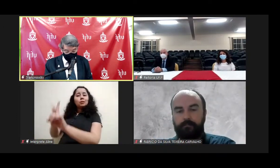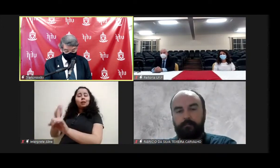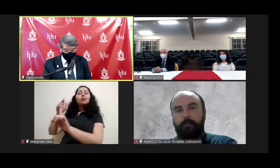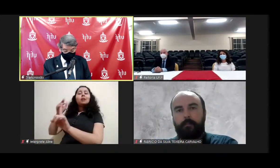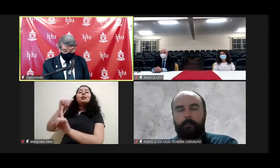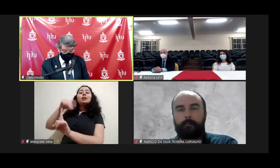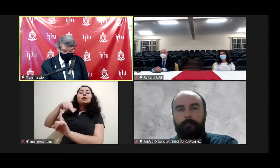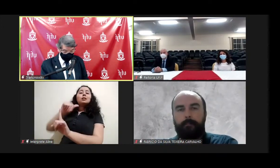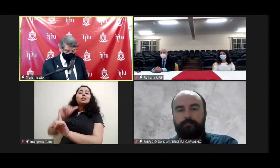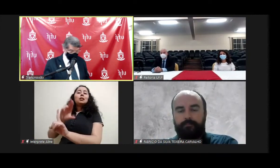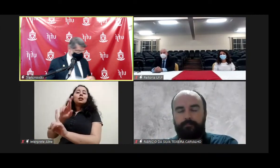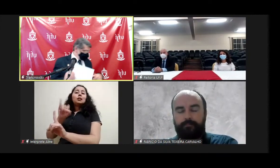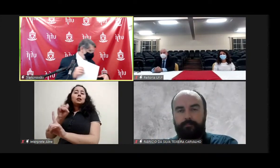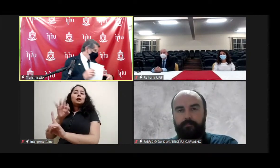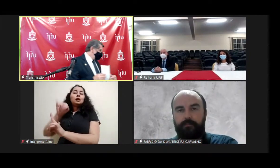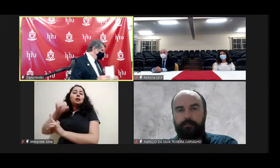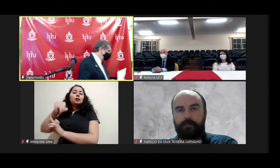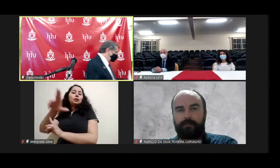Santos Barbosa.